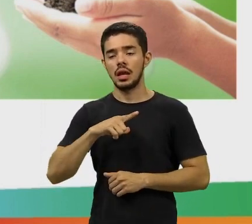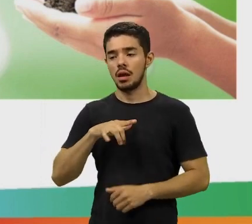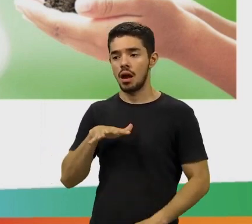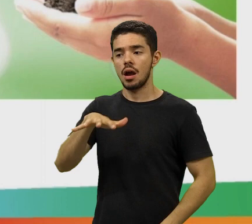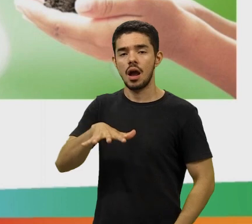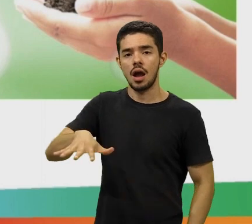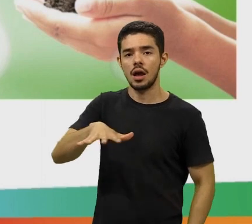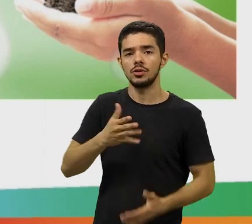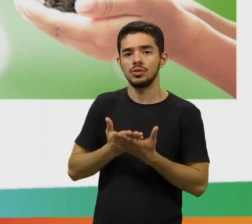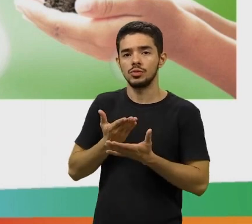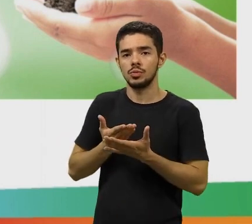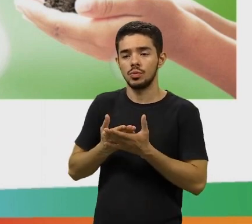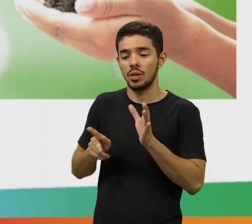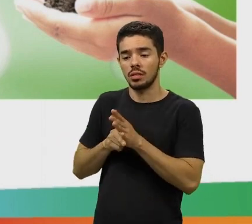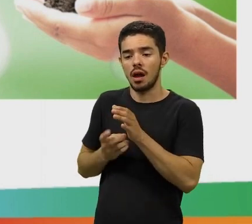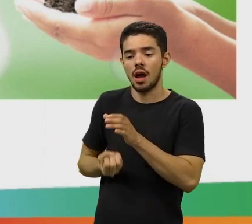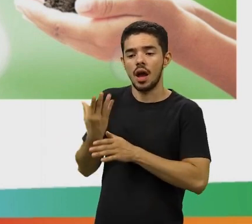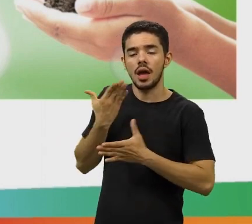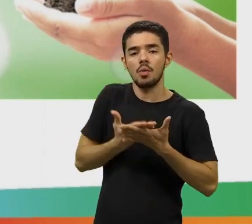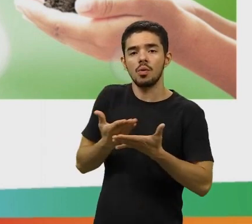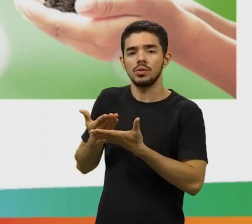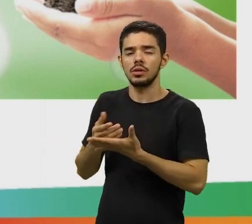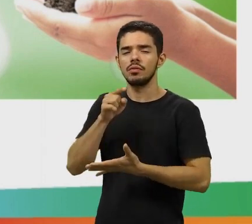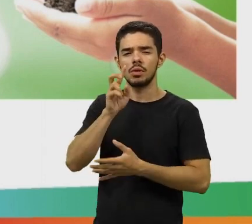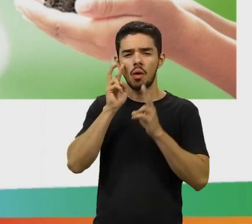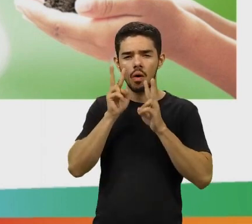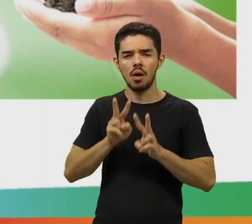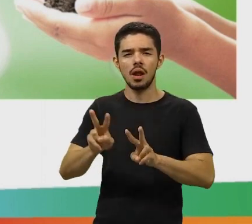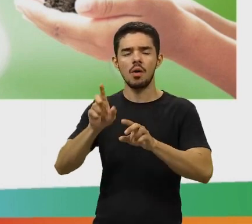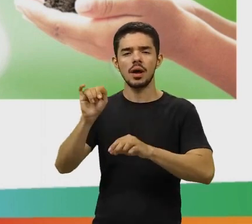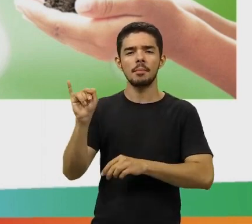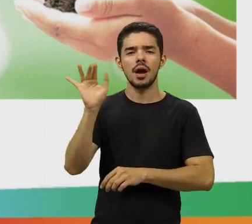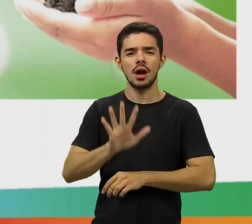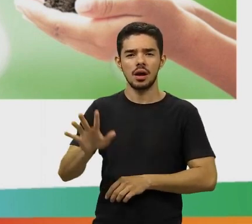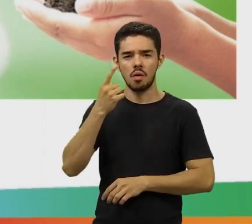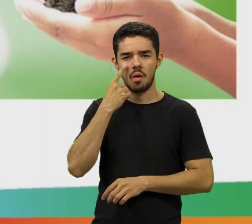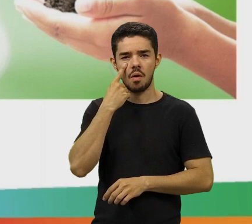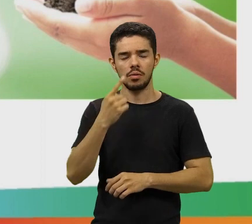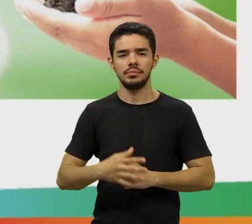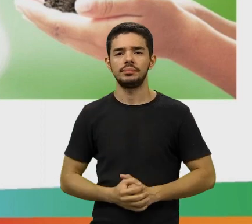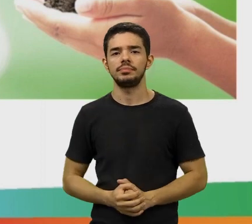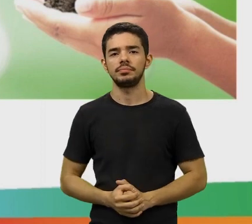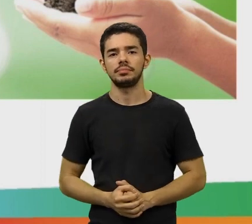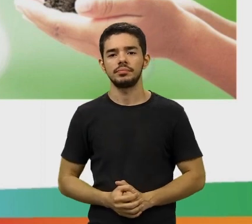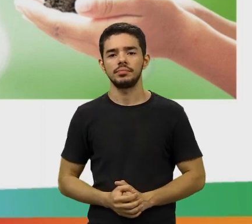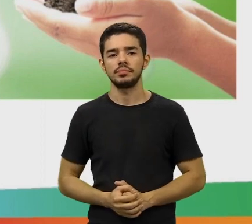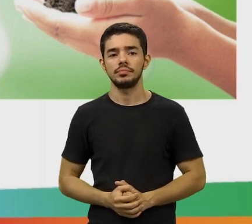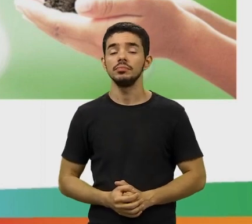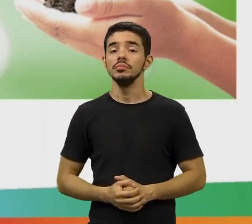da ecologia e aí eu queria que você desse uma olhadinha no que está aparecendo aí na sua tela. No estudo